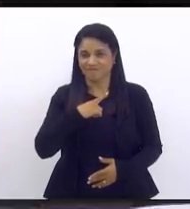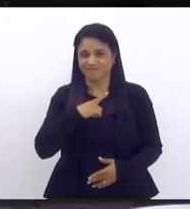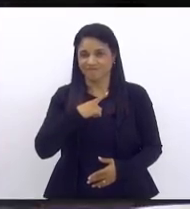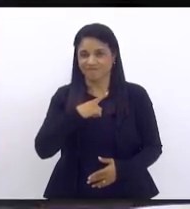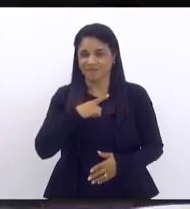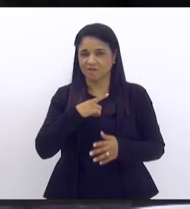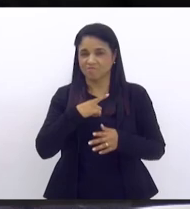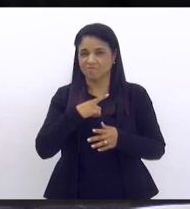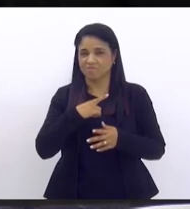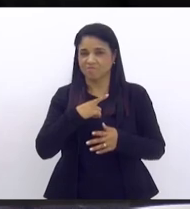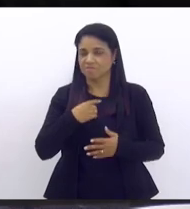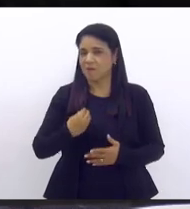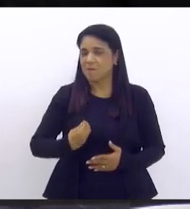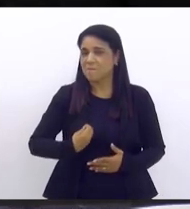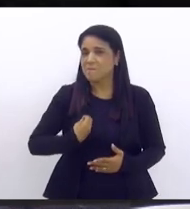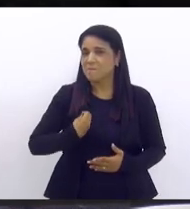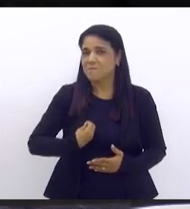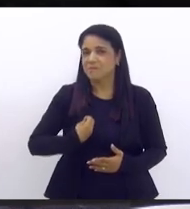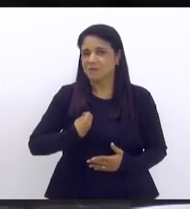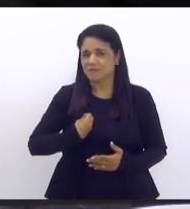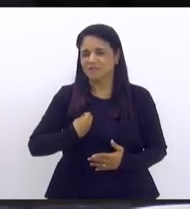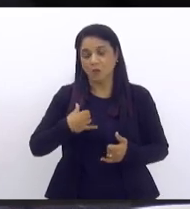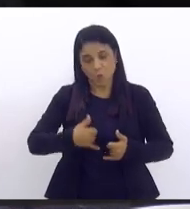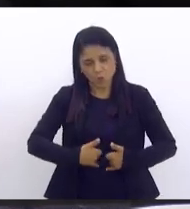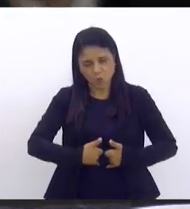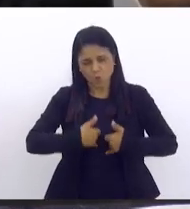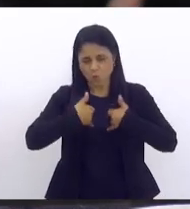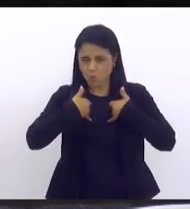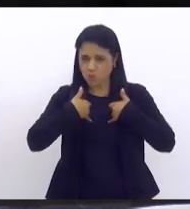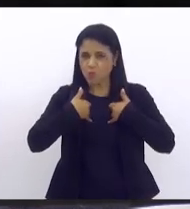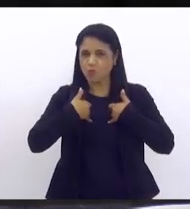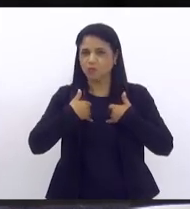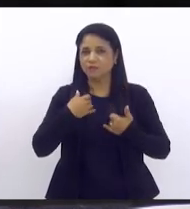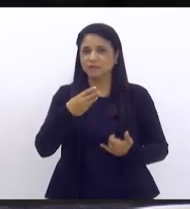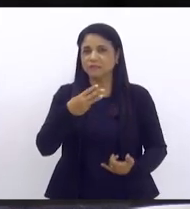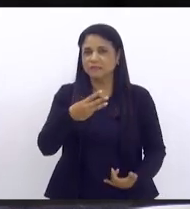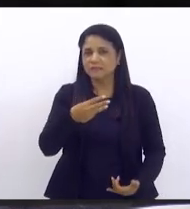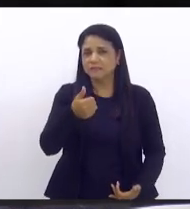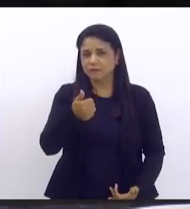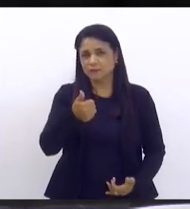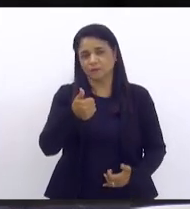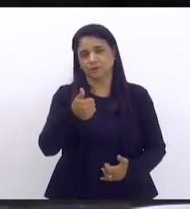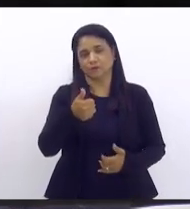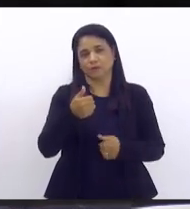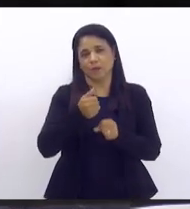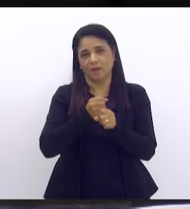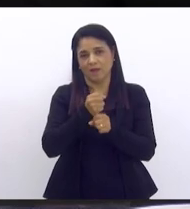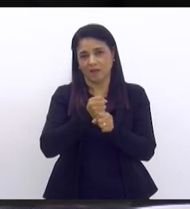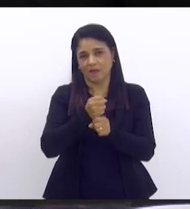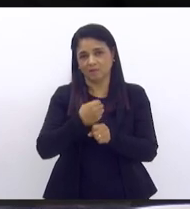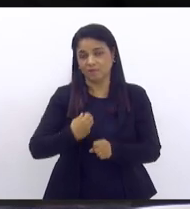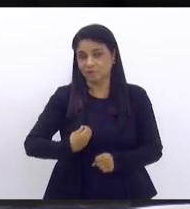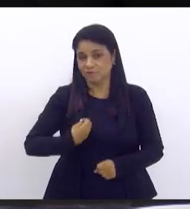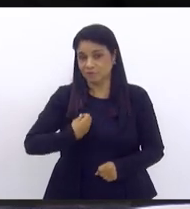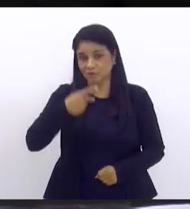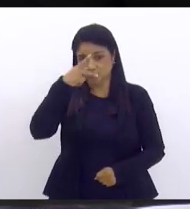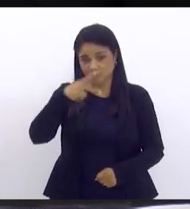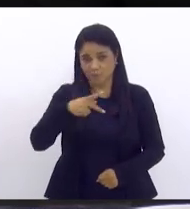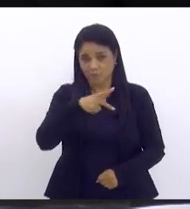Uma presença, eu quero dizer isso com orgulho, dos 31 anos, né? De poder ter convivido com o Padre